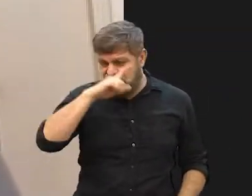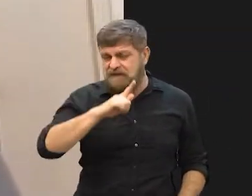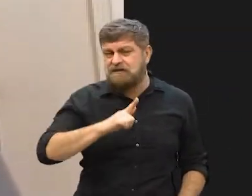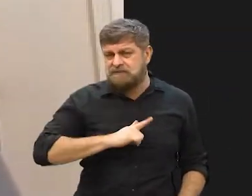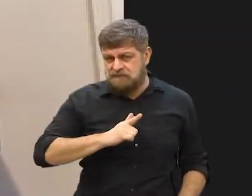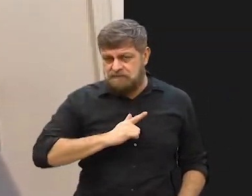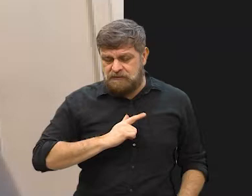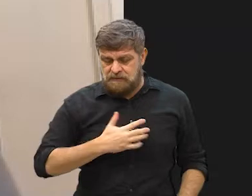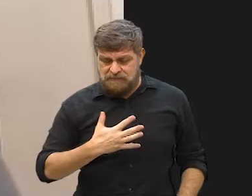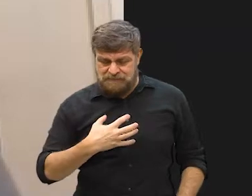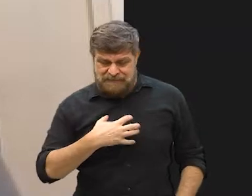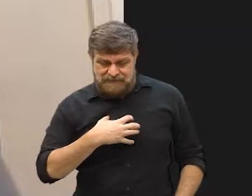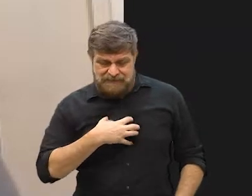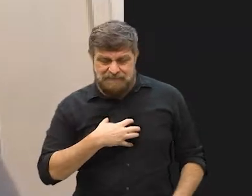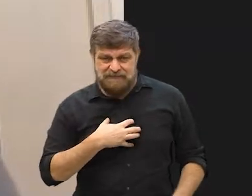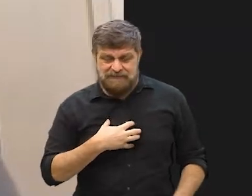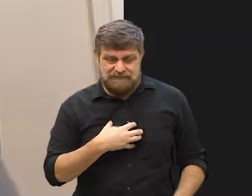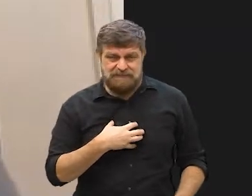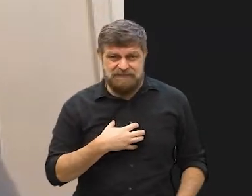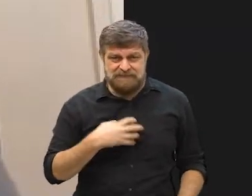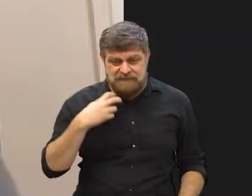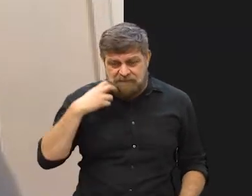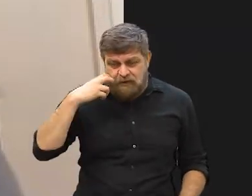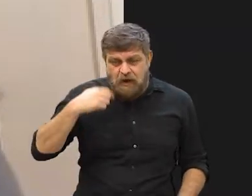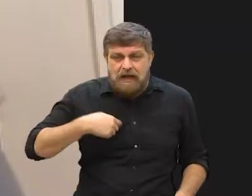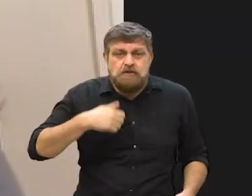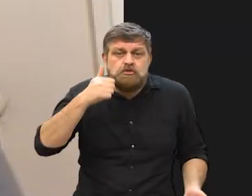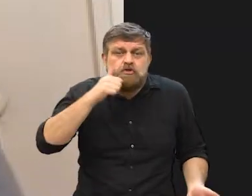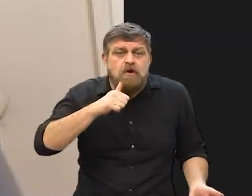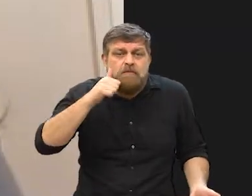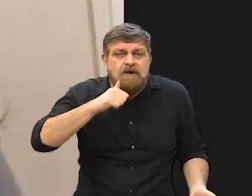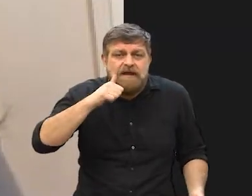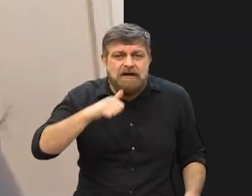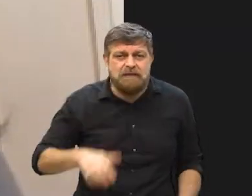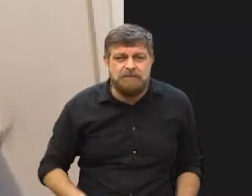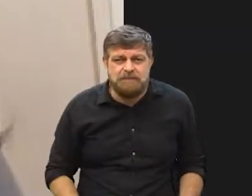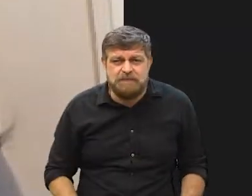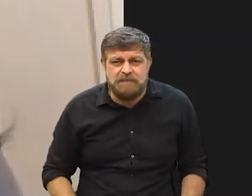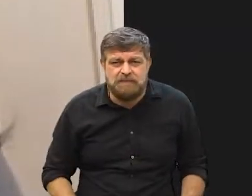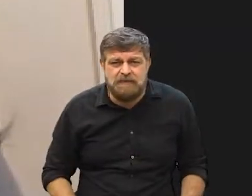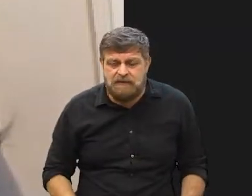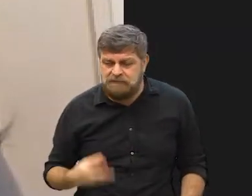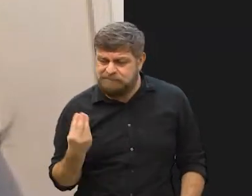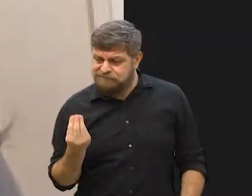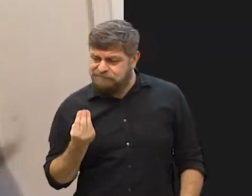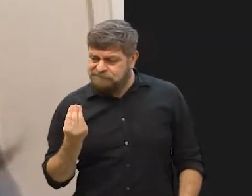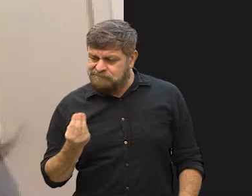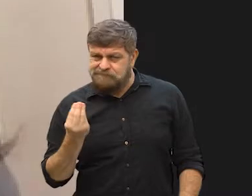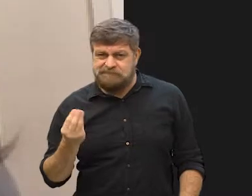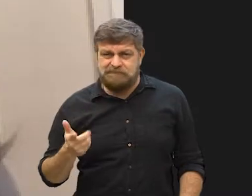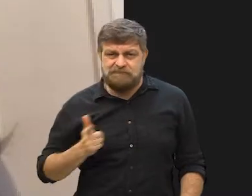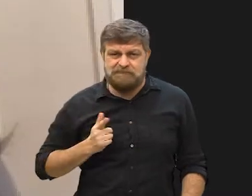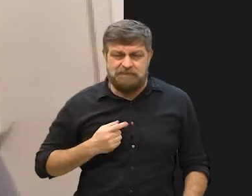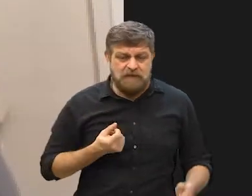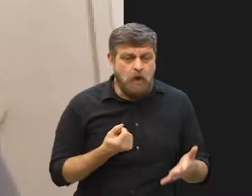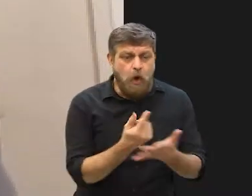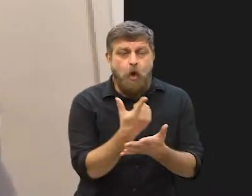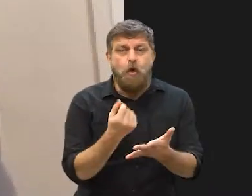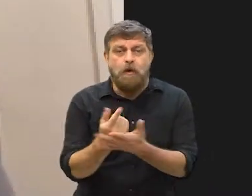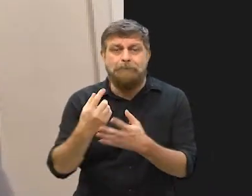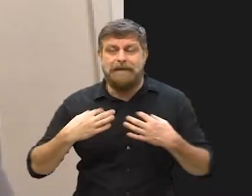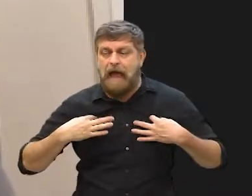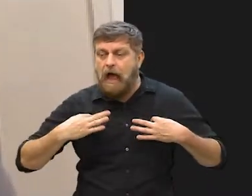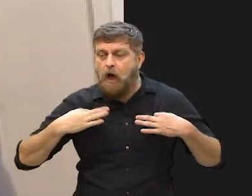das coisas que me deixa constrangida, principalmente como mulher, é a parte de comprar